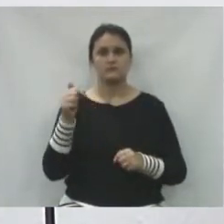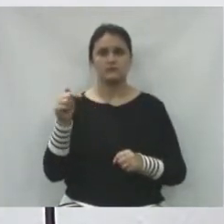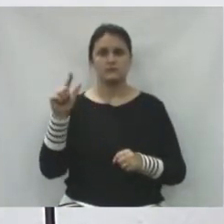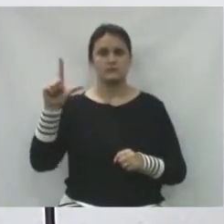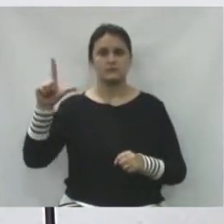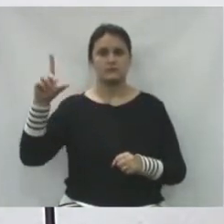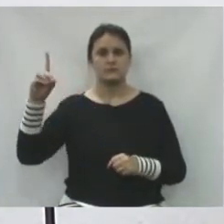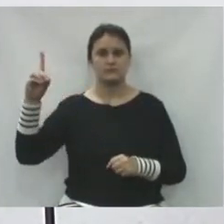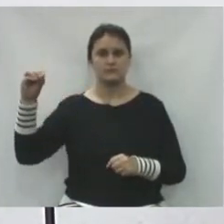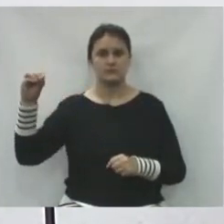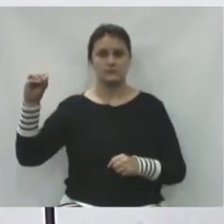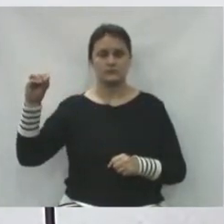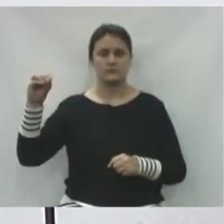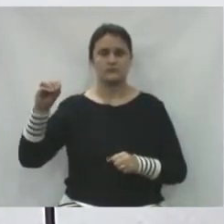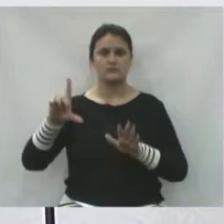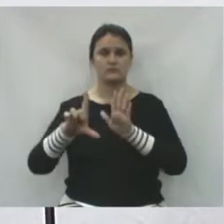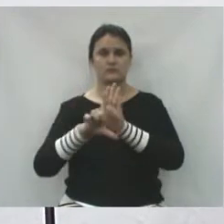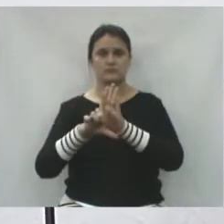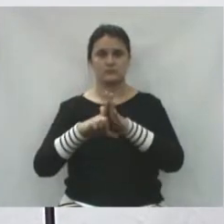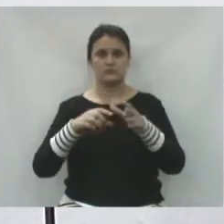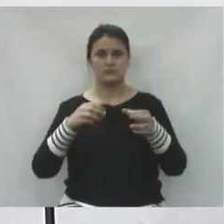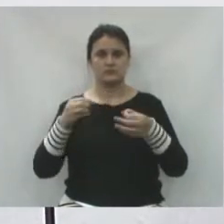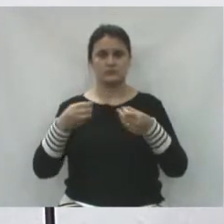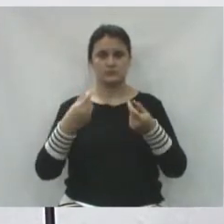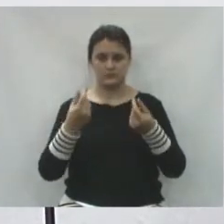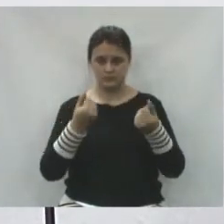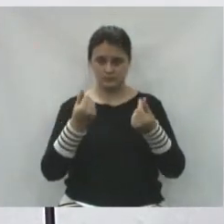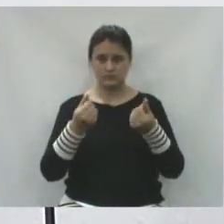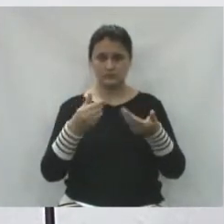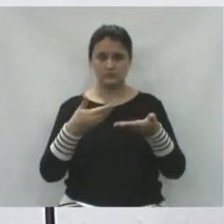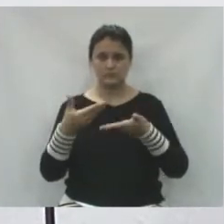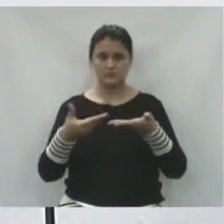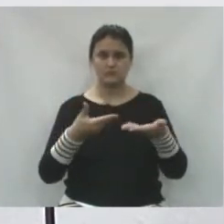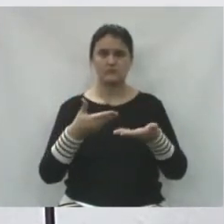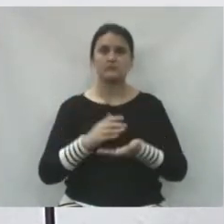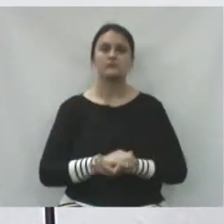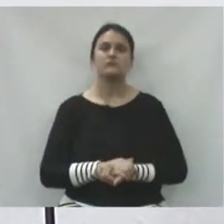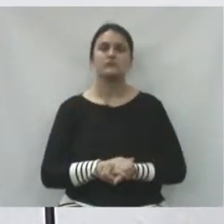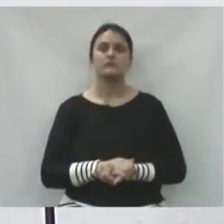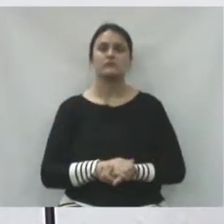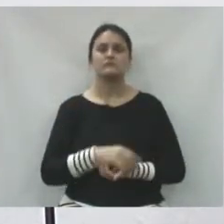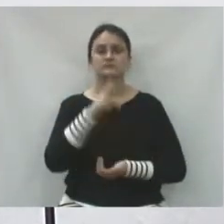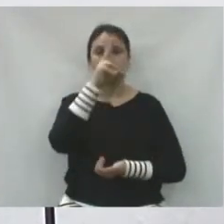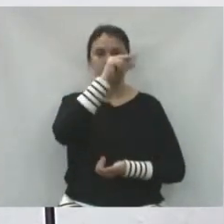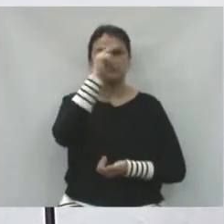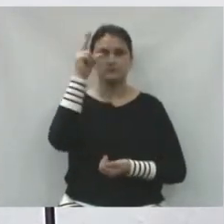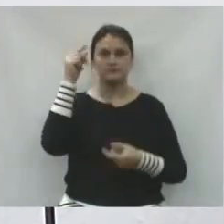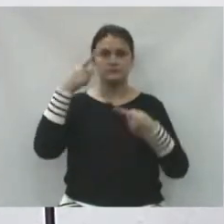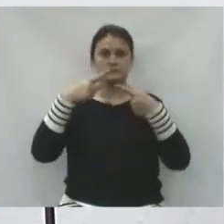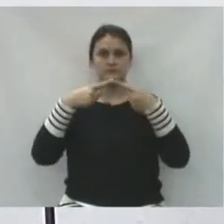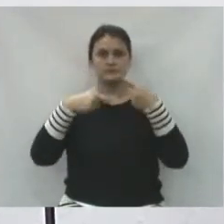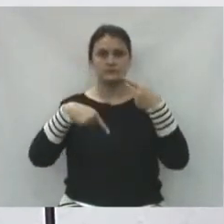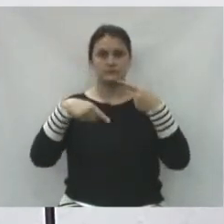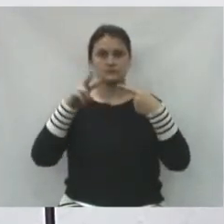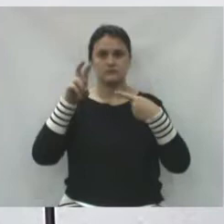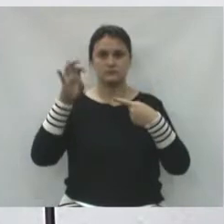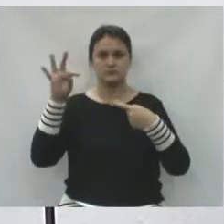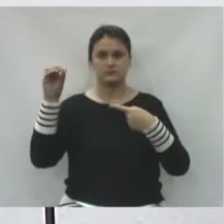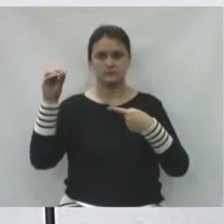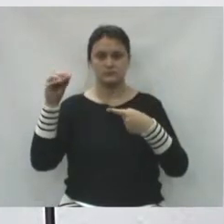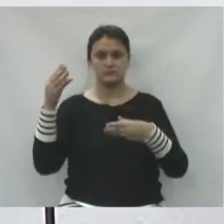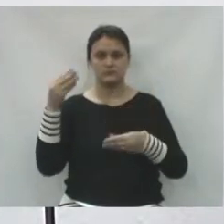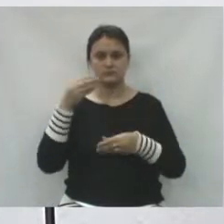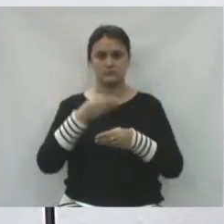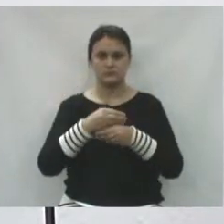15/2017 LDO, Lei de Diretrizes Orçamentárias. O Executivo vetou a